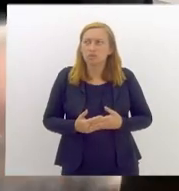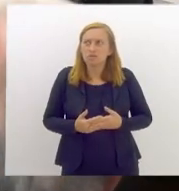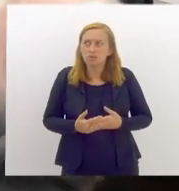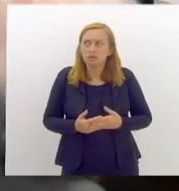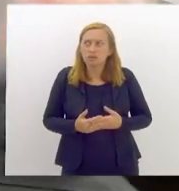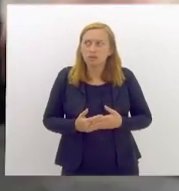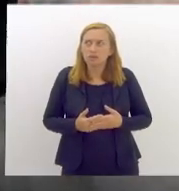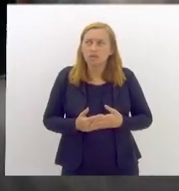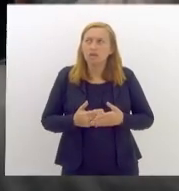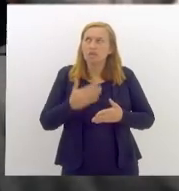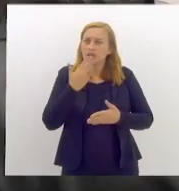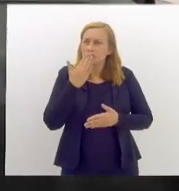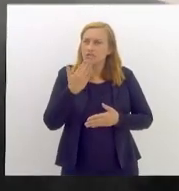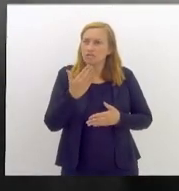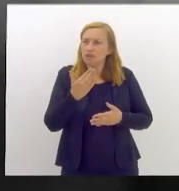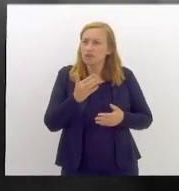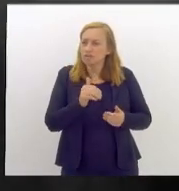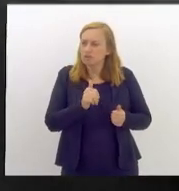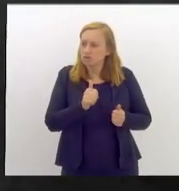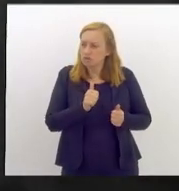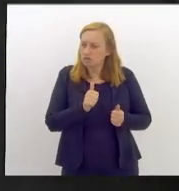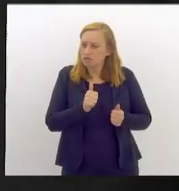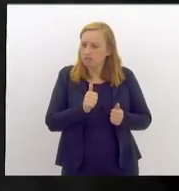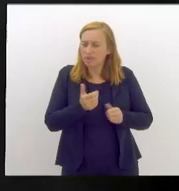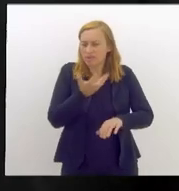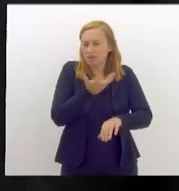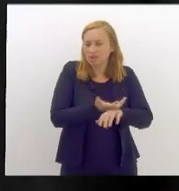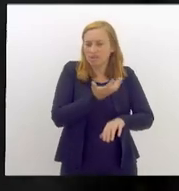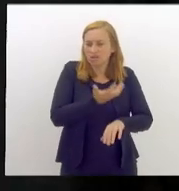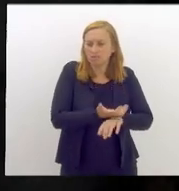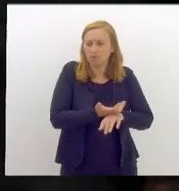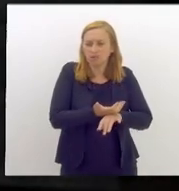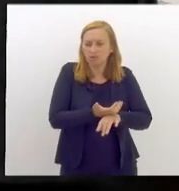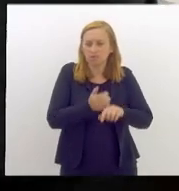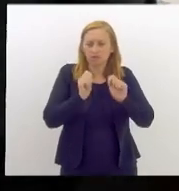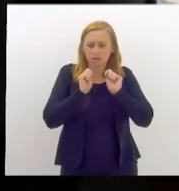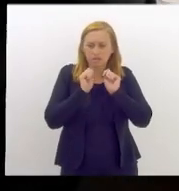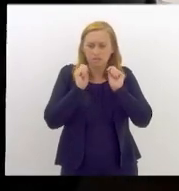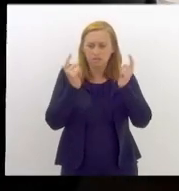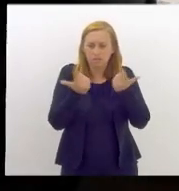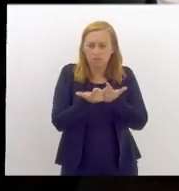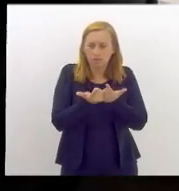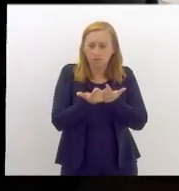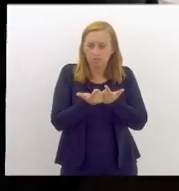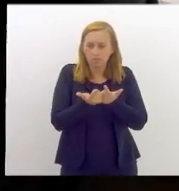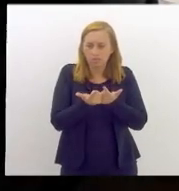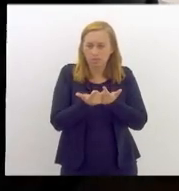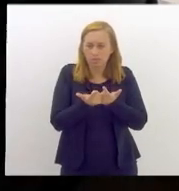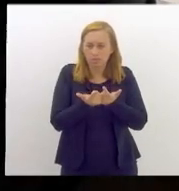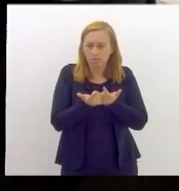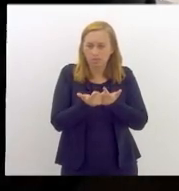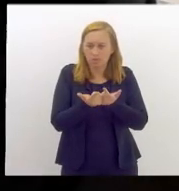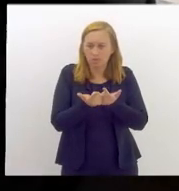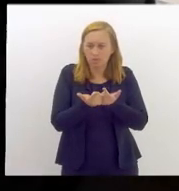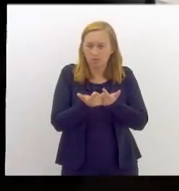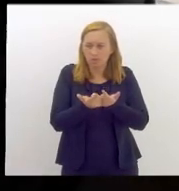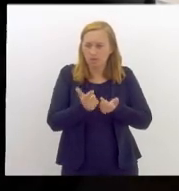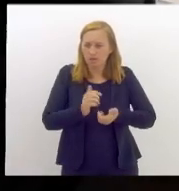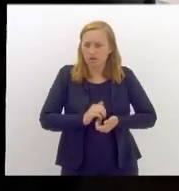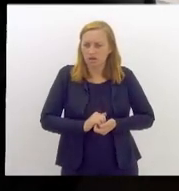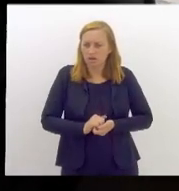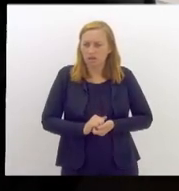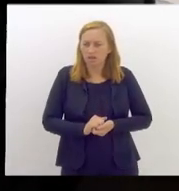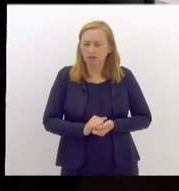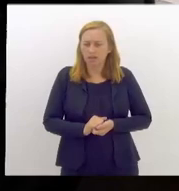da Assembleia Legislativa do Estado do Rio de Janeiro Esse é um pulmão importante para todos nós